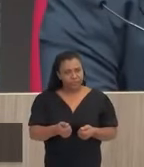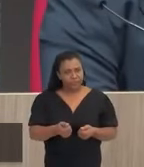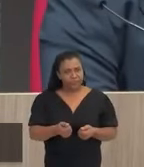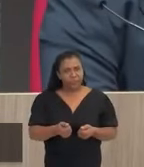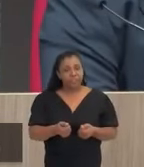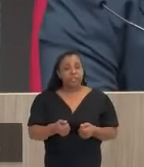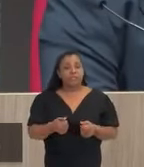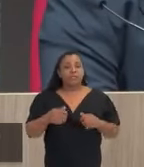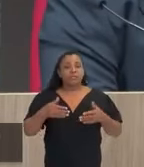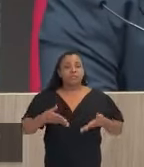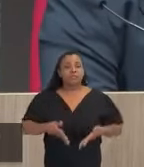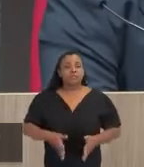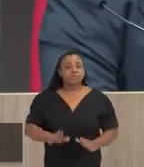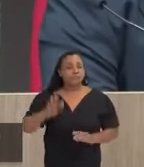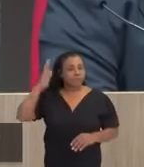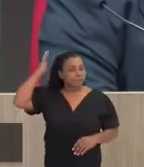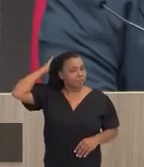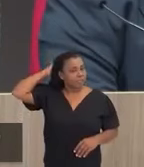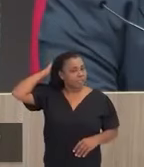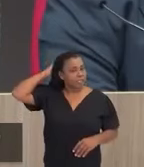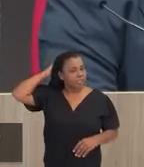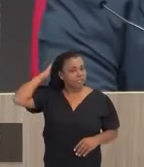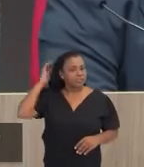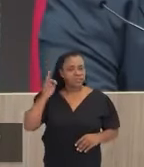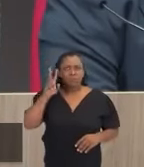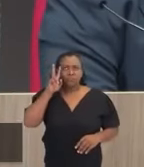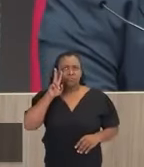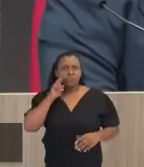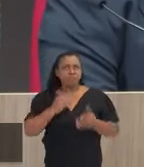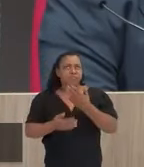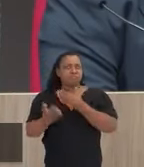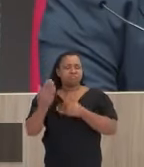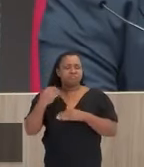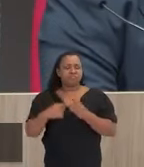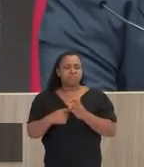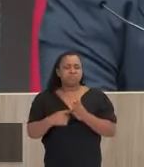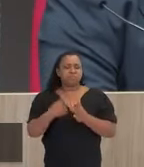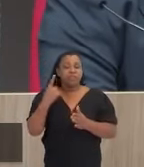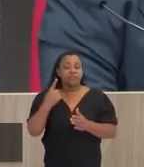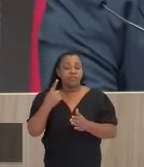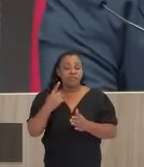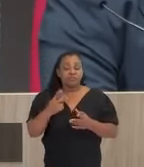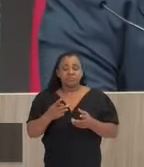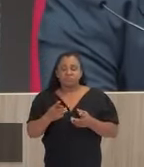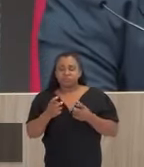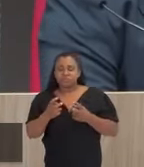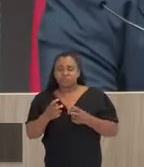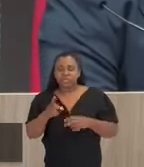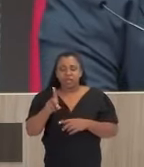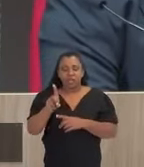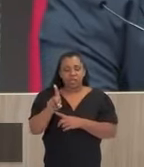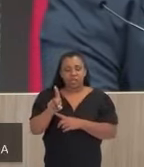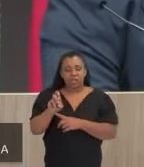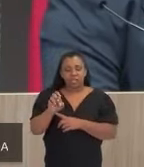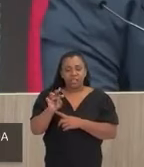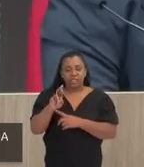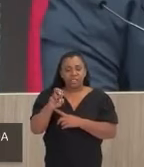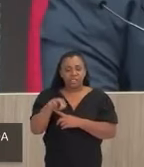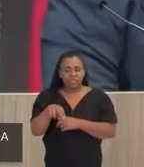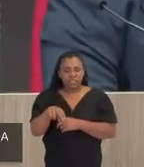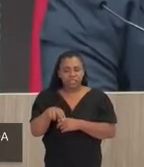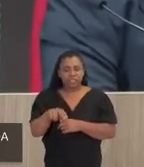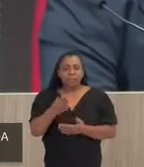Belém, do Pará. Eu lembro que um dos primeiros casos que eu peguei na administração pública foi no Detran. Praticamente assim, metade da mão de obra do